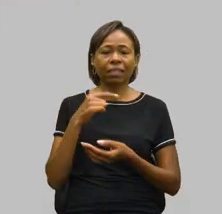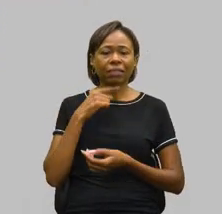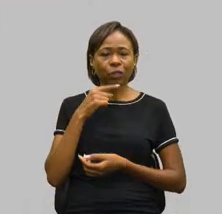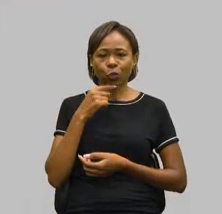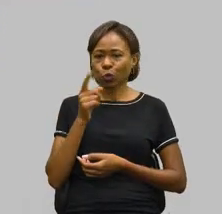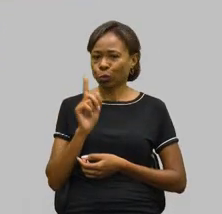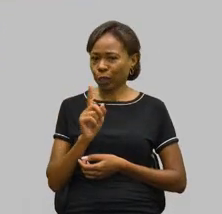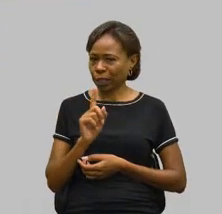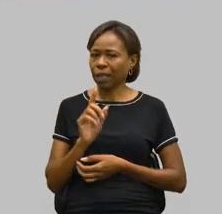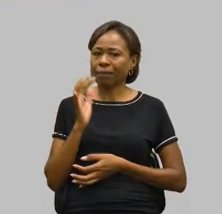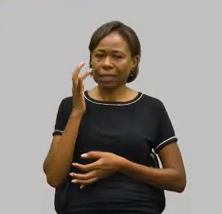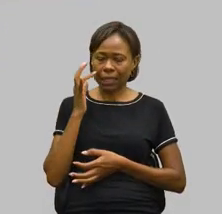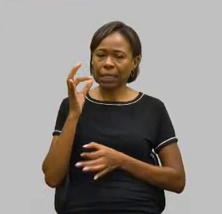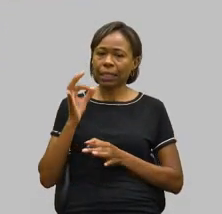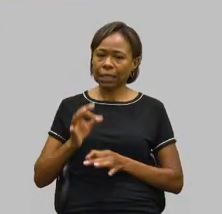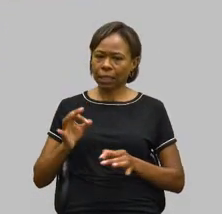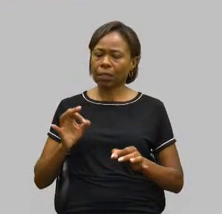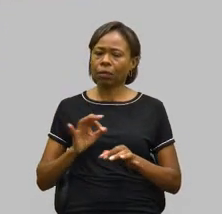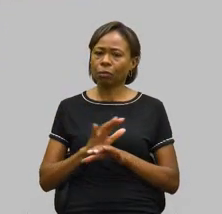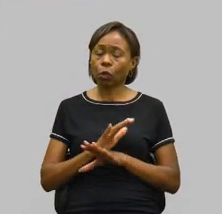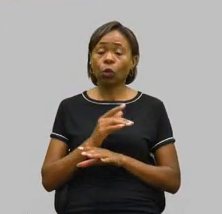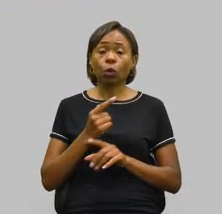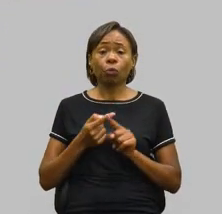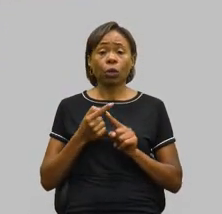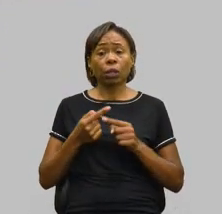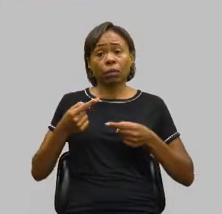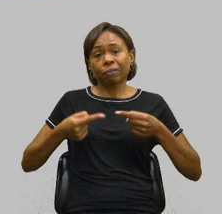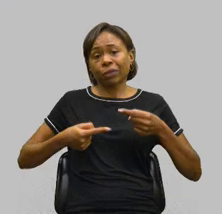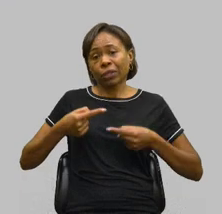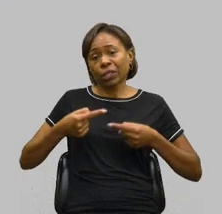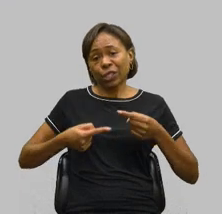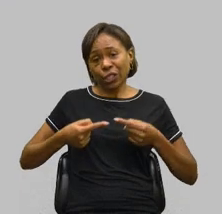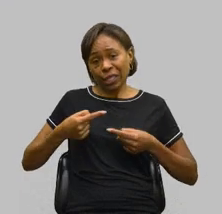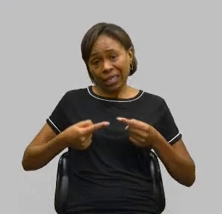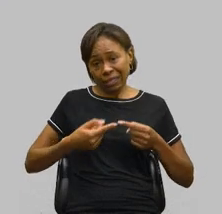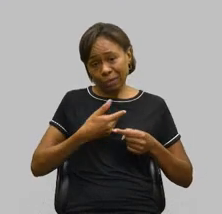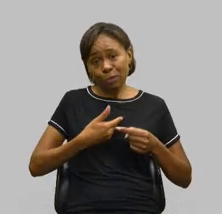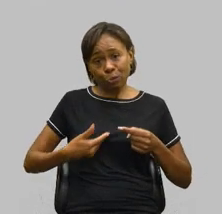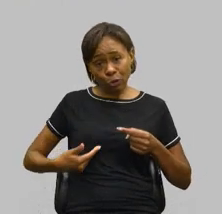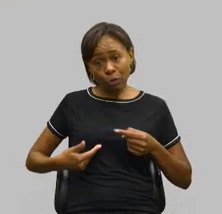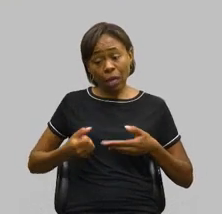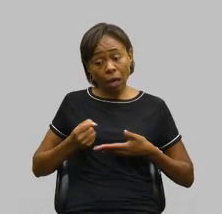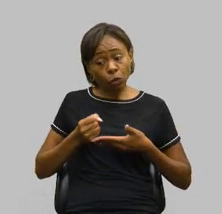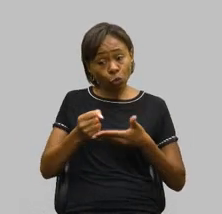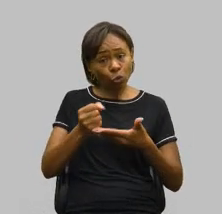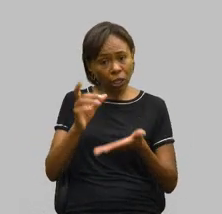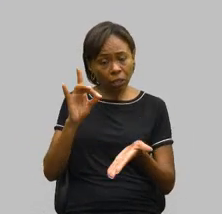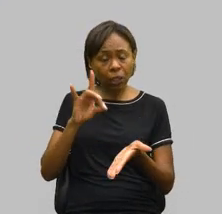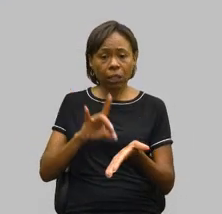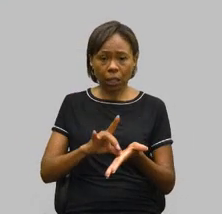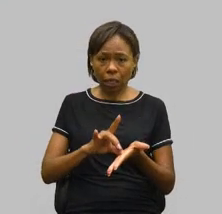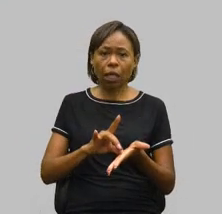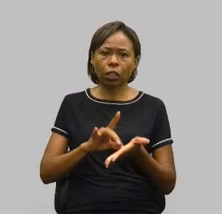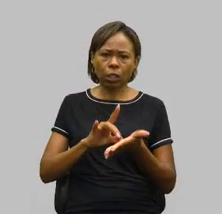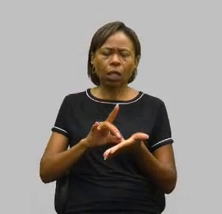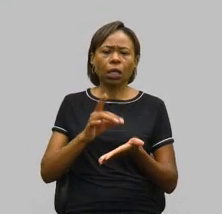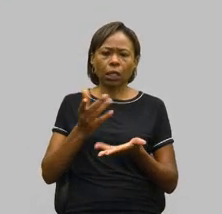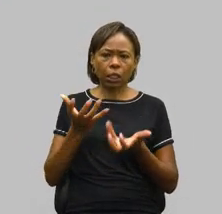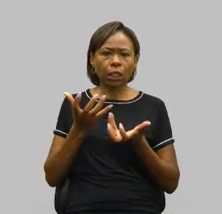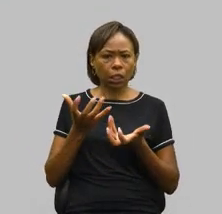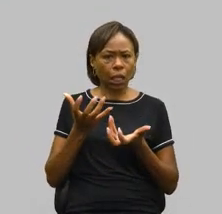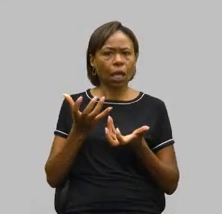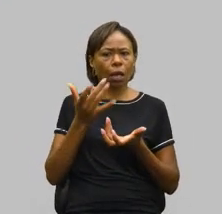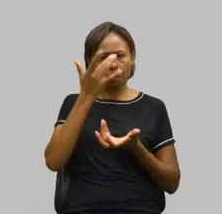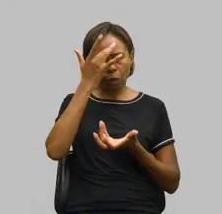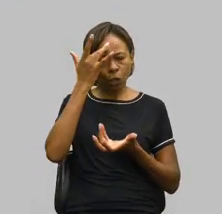efetivadas e são políticas públicas que vão na ponta é de que realmente dedica quem procura realmente fazer um trabalho social